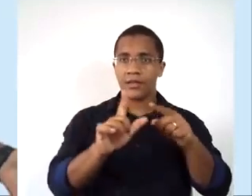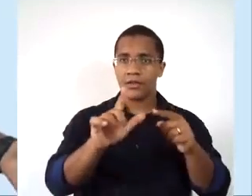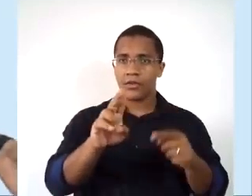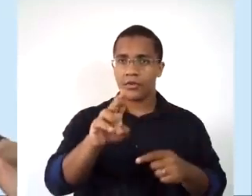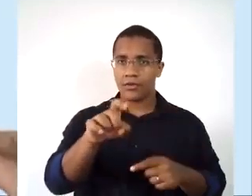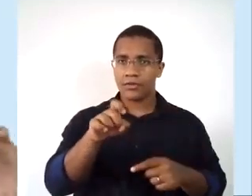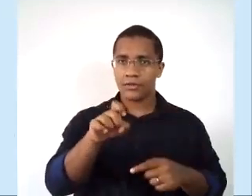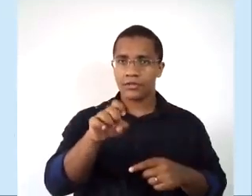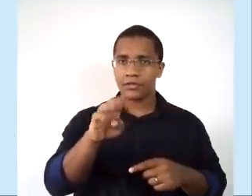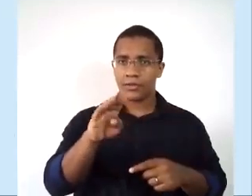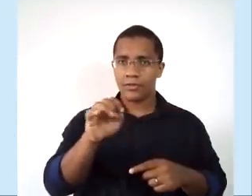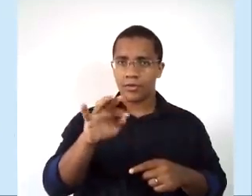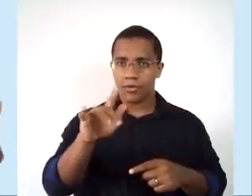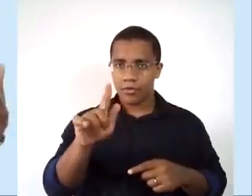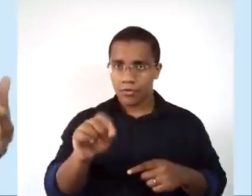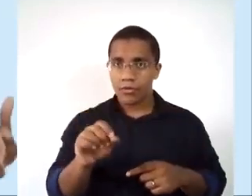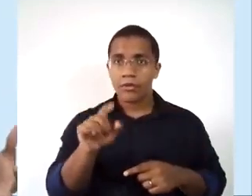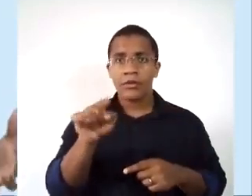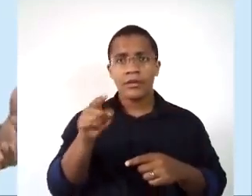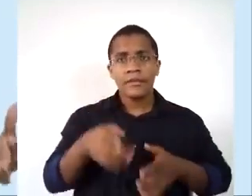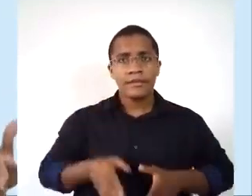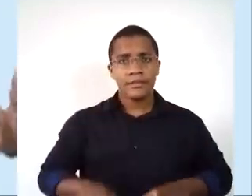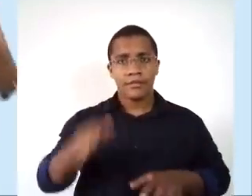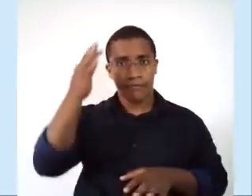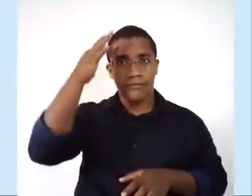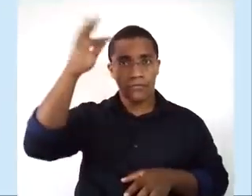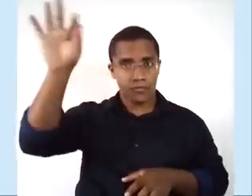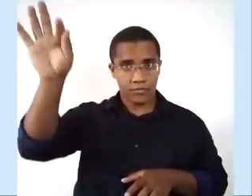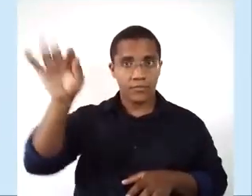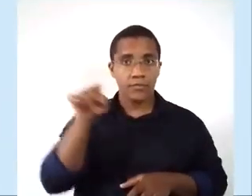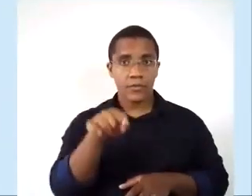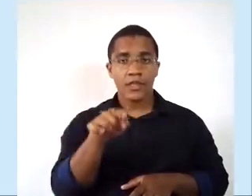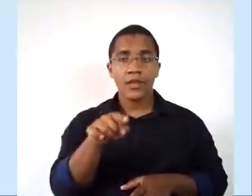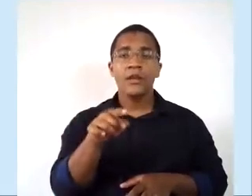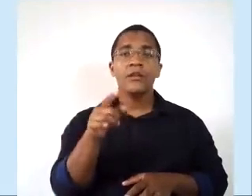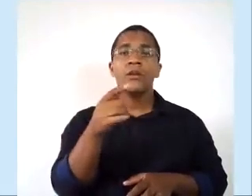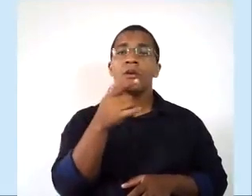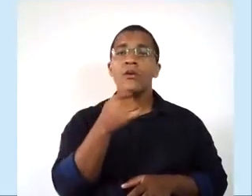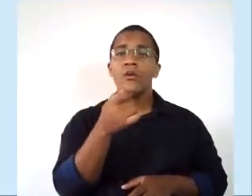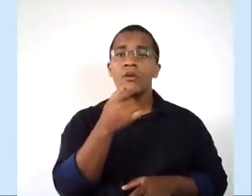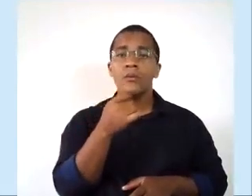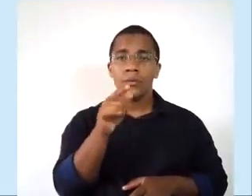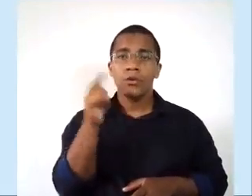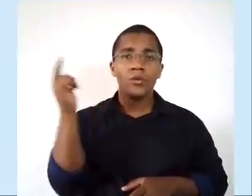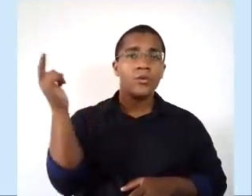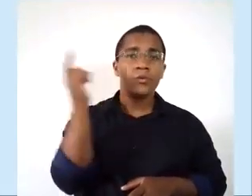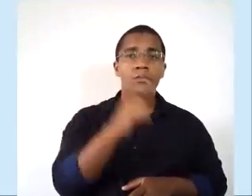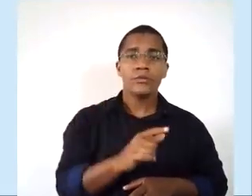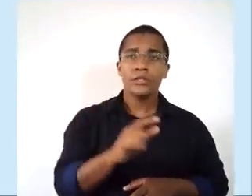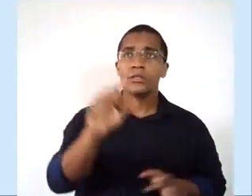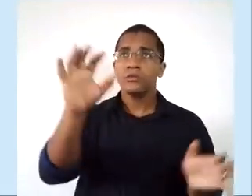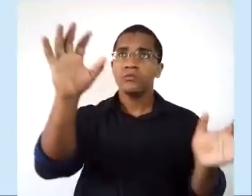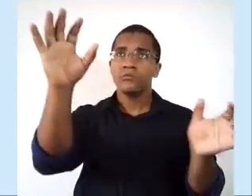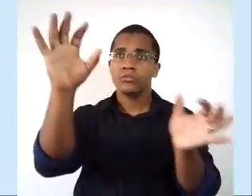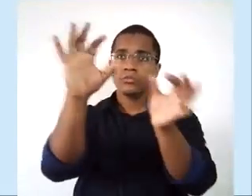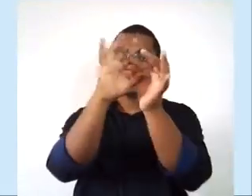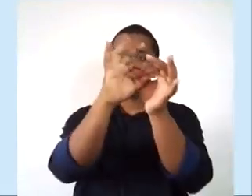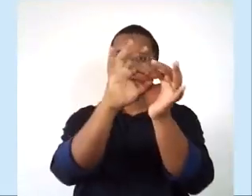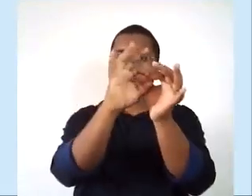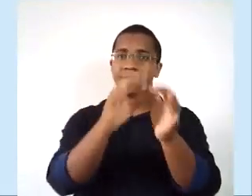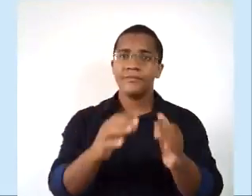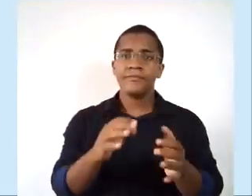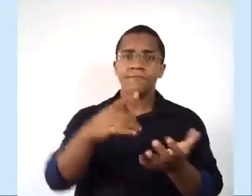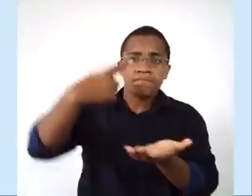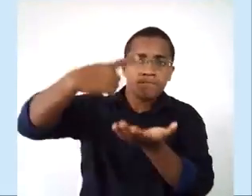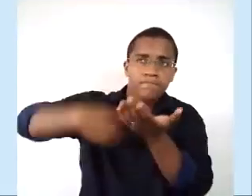origem francesa, e ele conseguiu uma união entre essas duas potências, tá? Ele conseguiu um acordo. E aí, Alemanha, e aí, França, vamos